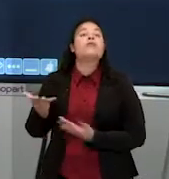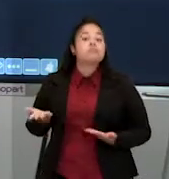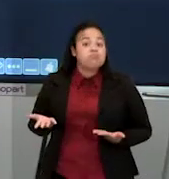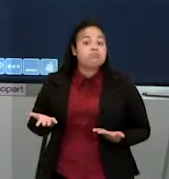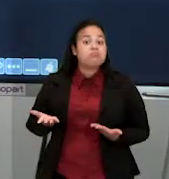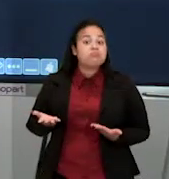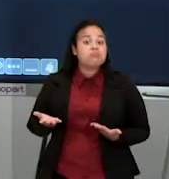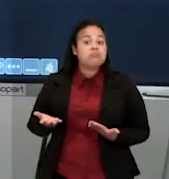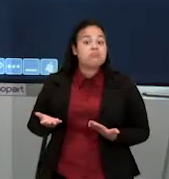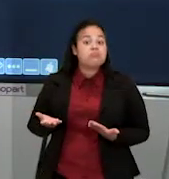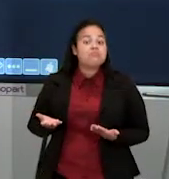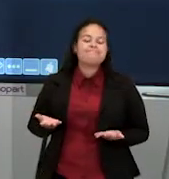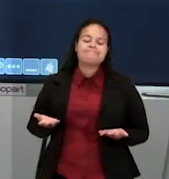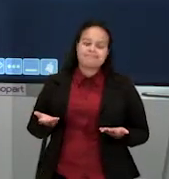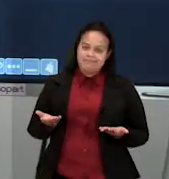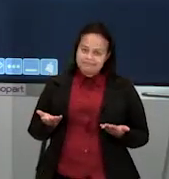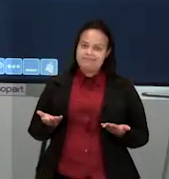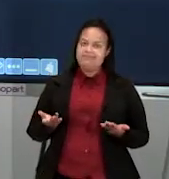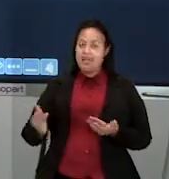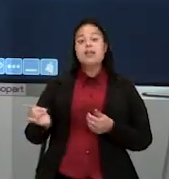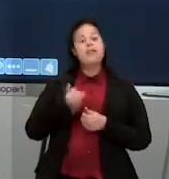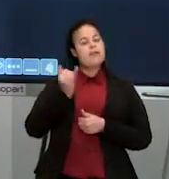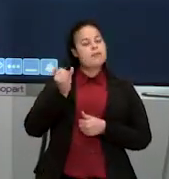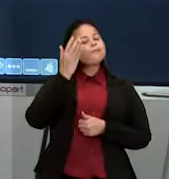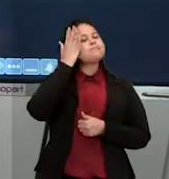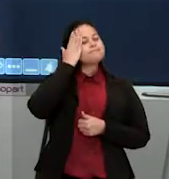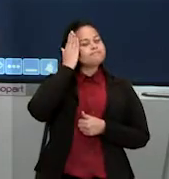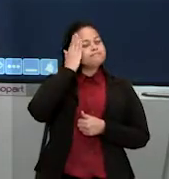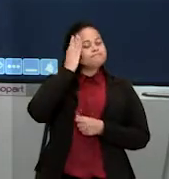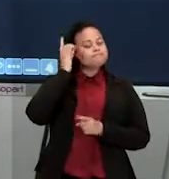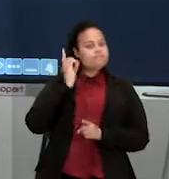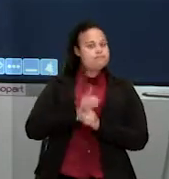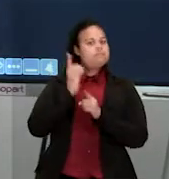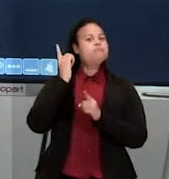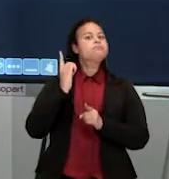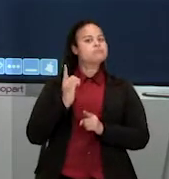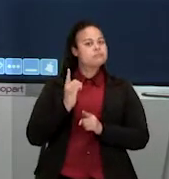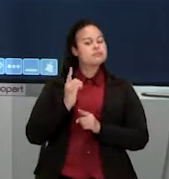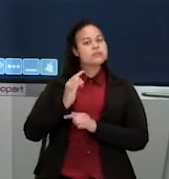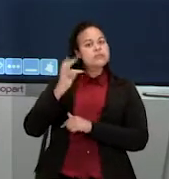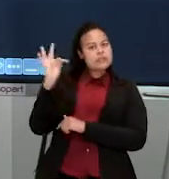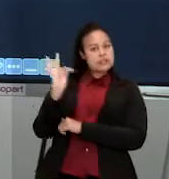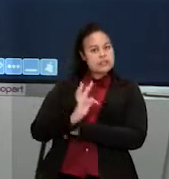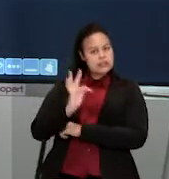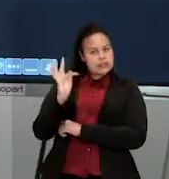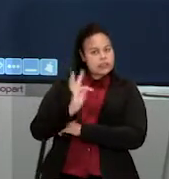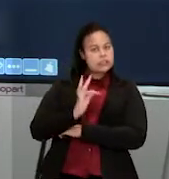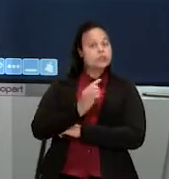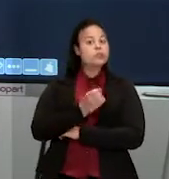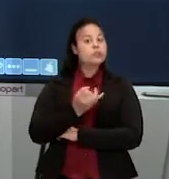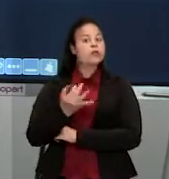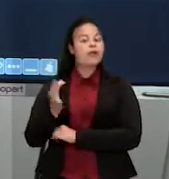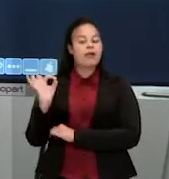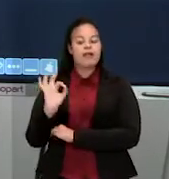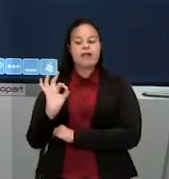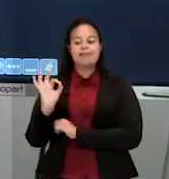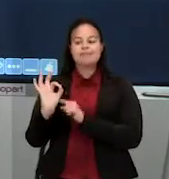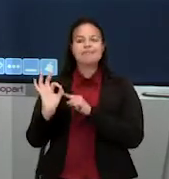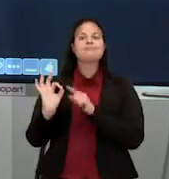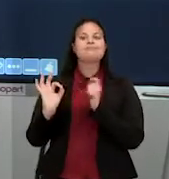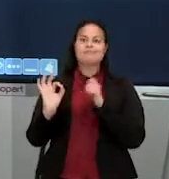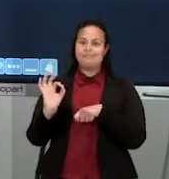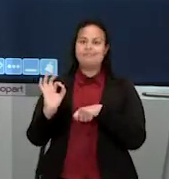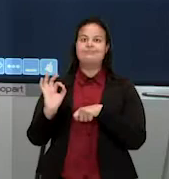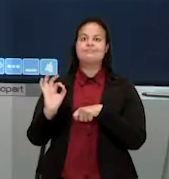corresponde? É importante a gente saber achar essa taxa aí, essa taxa de porcentagem.